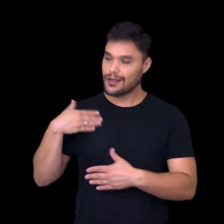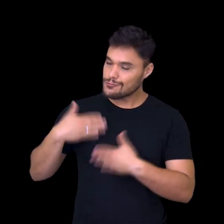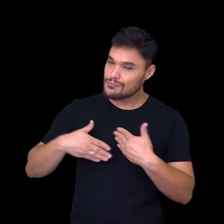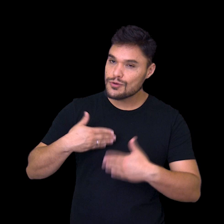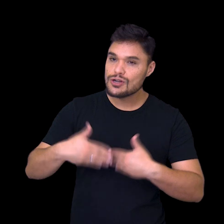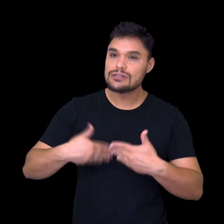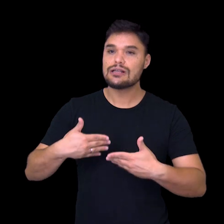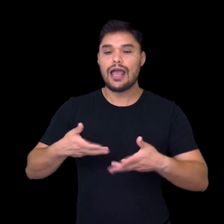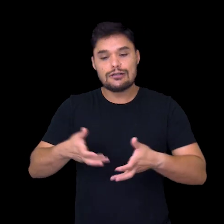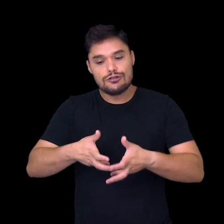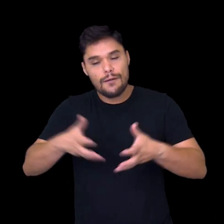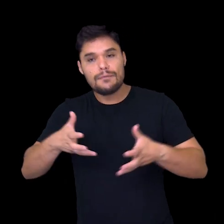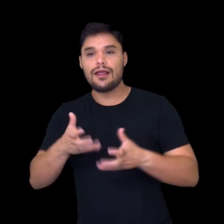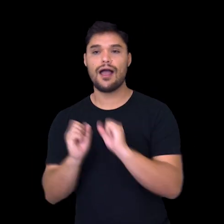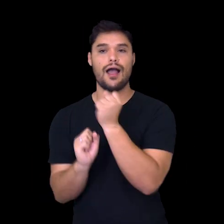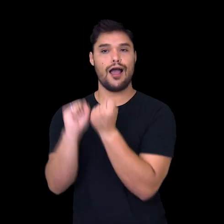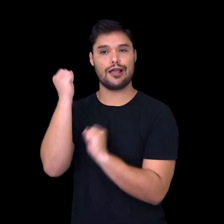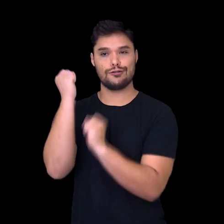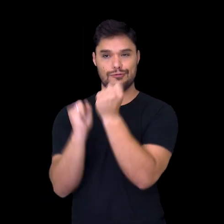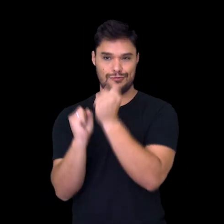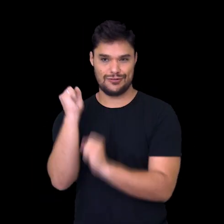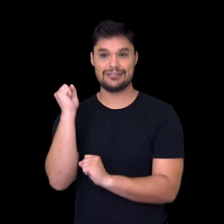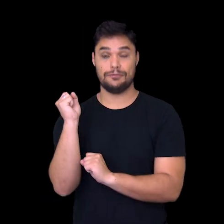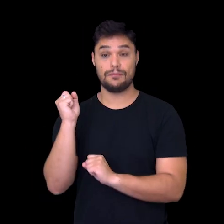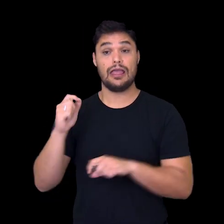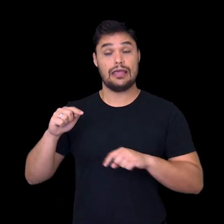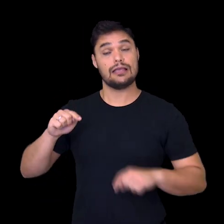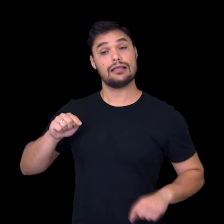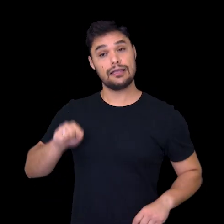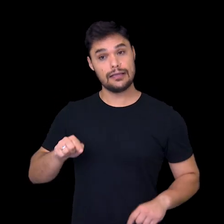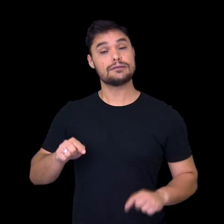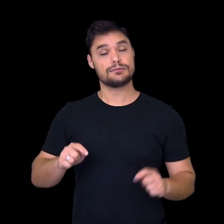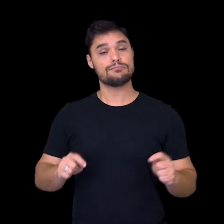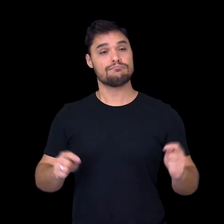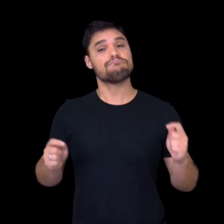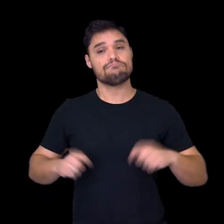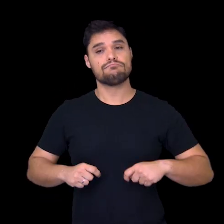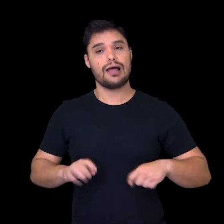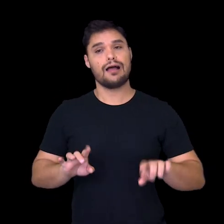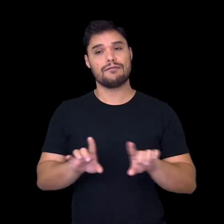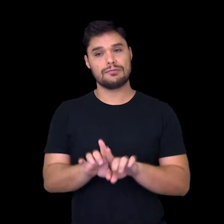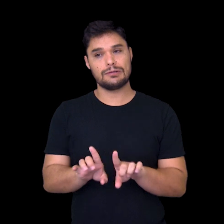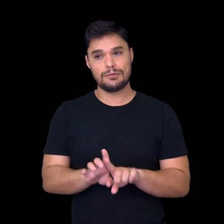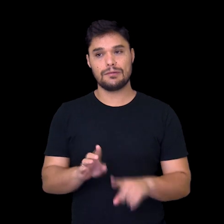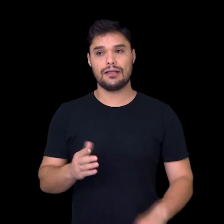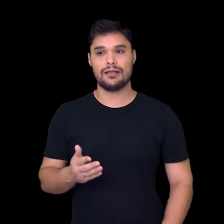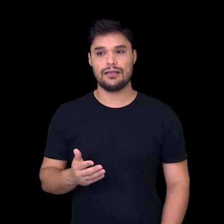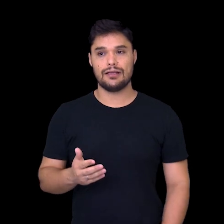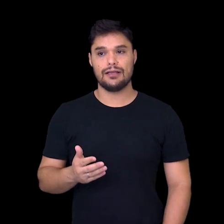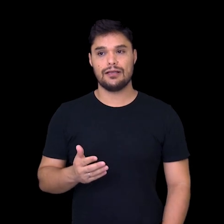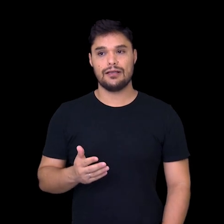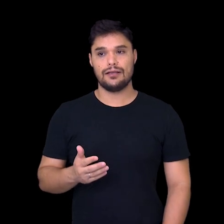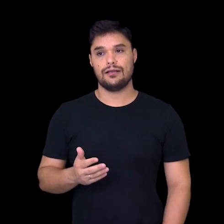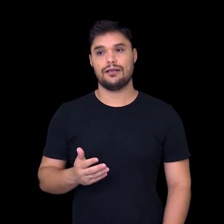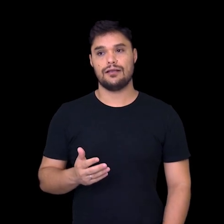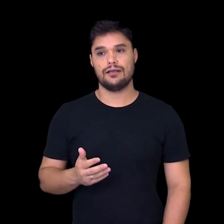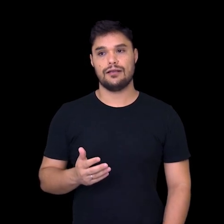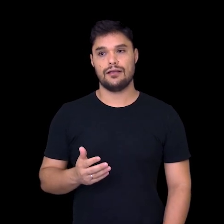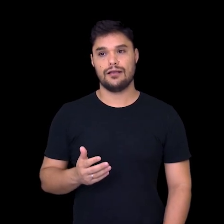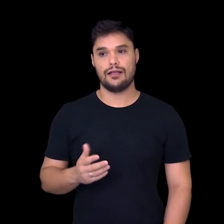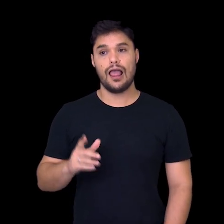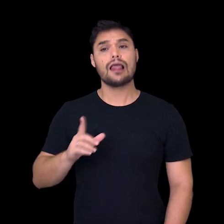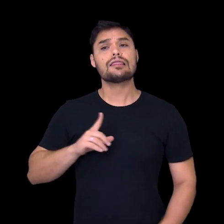de um processo industrializador e que, ao mesmo tempo, viesse